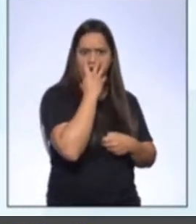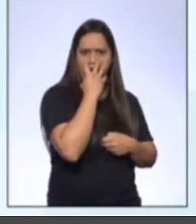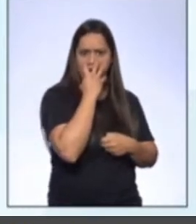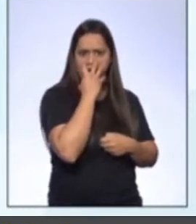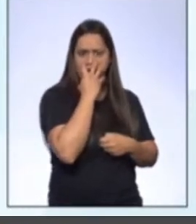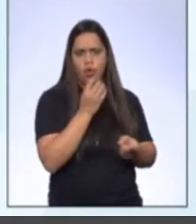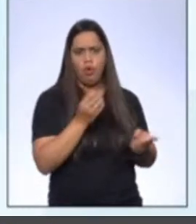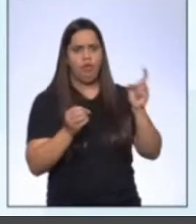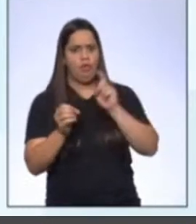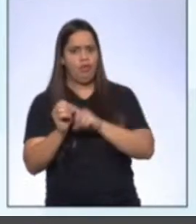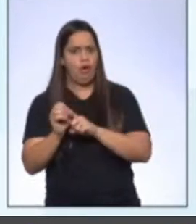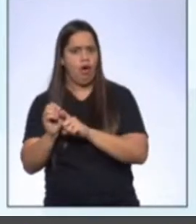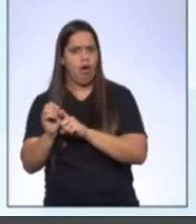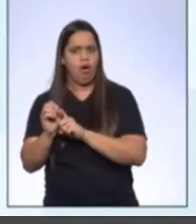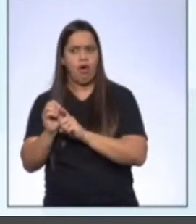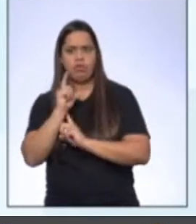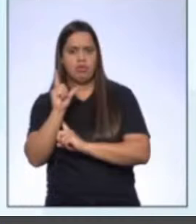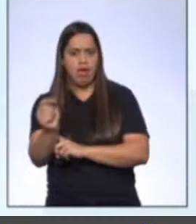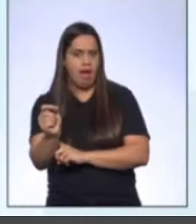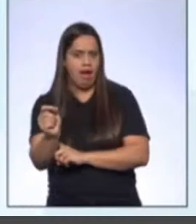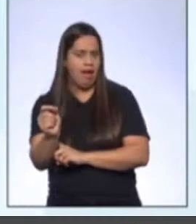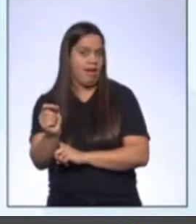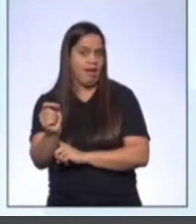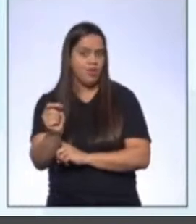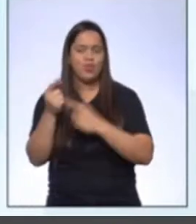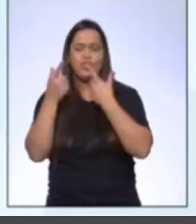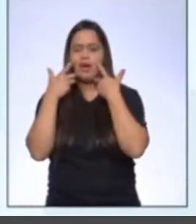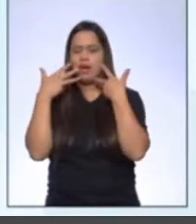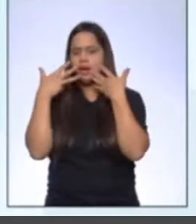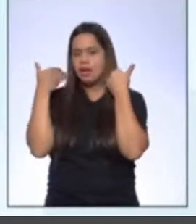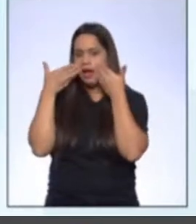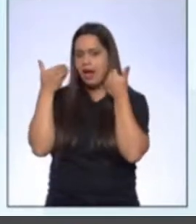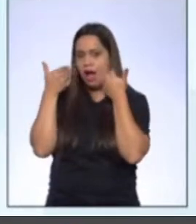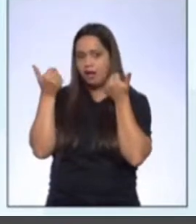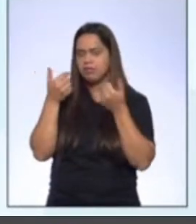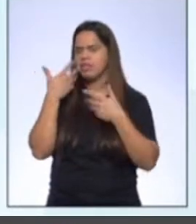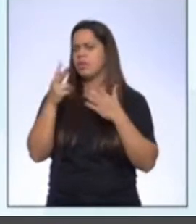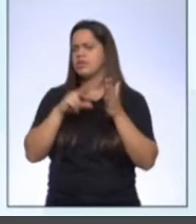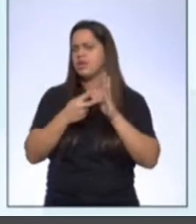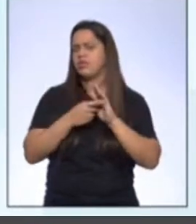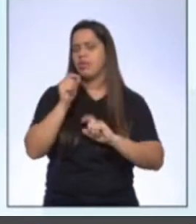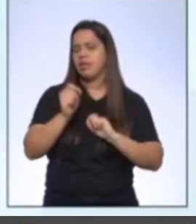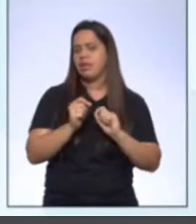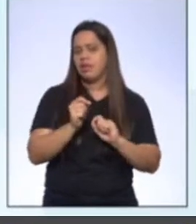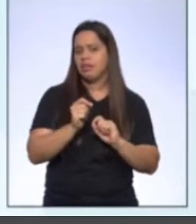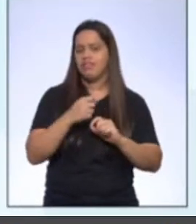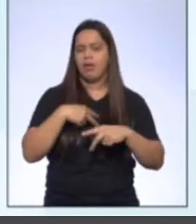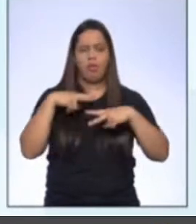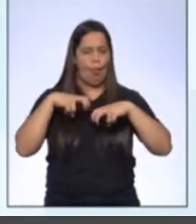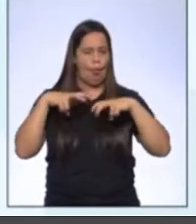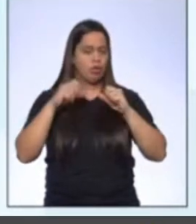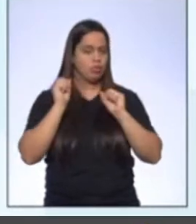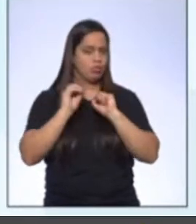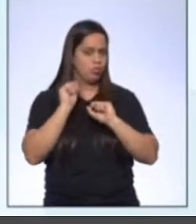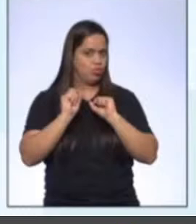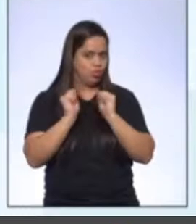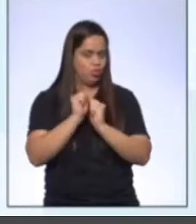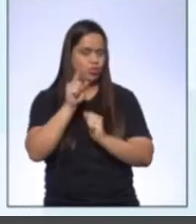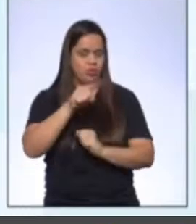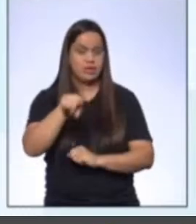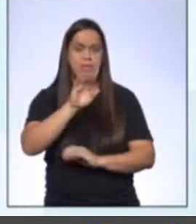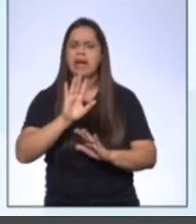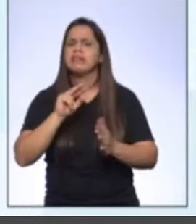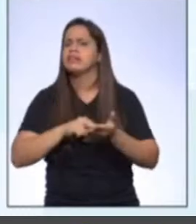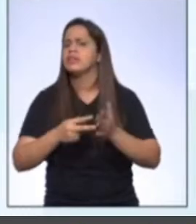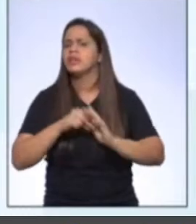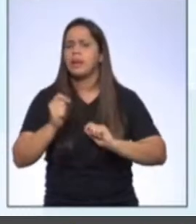Ora, o que será que quiseram dizer com isso? A gente vai explorar isso com vocês, mas o que será?